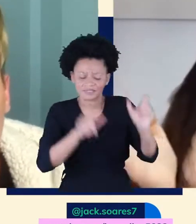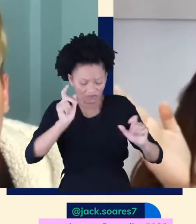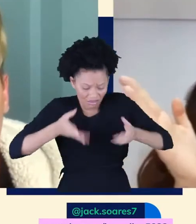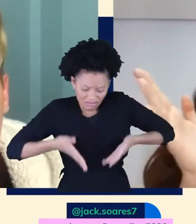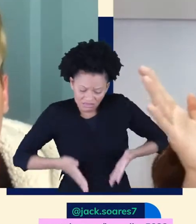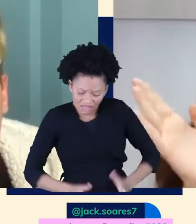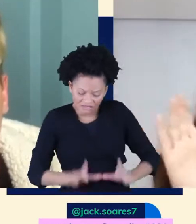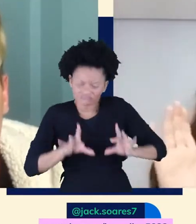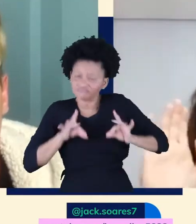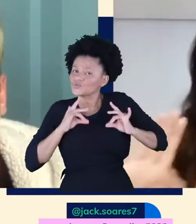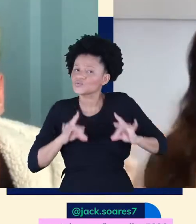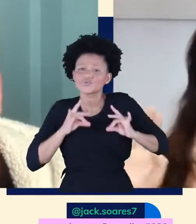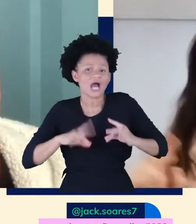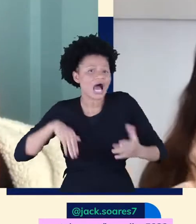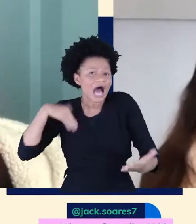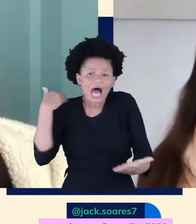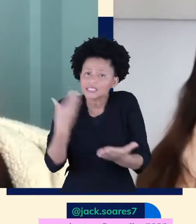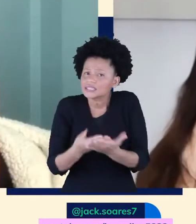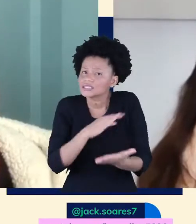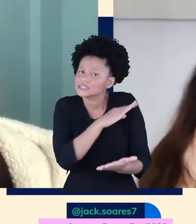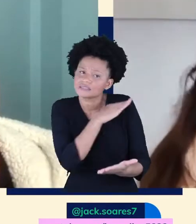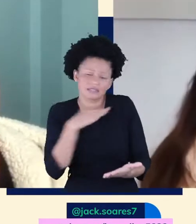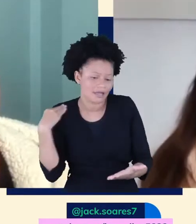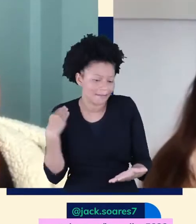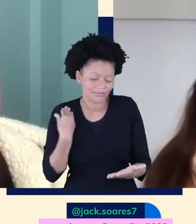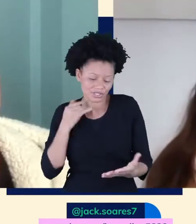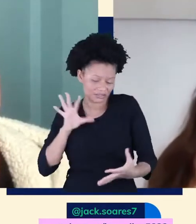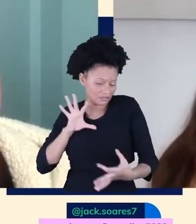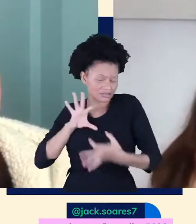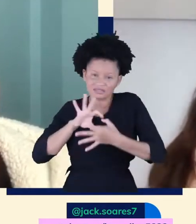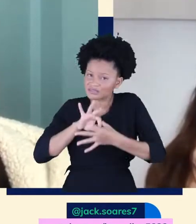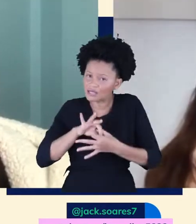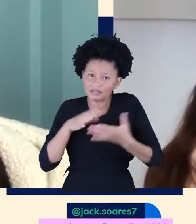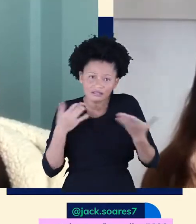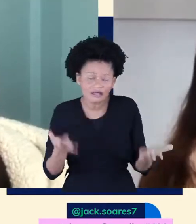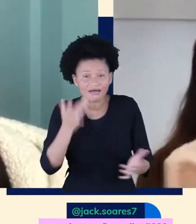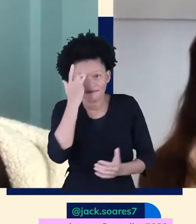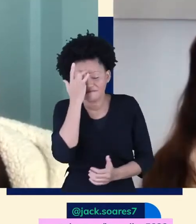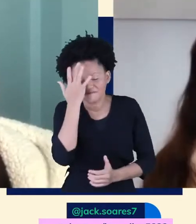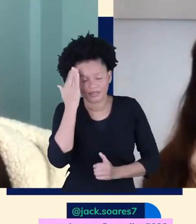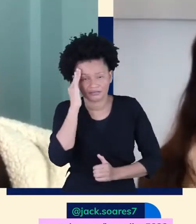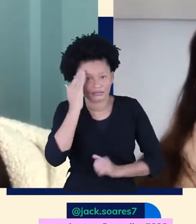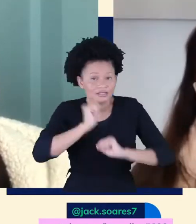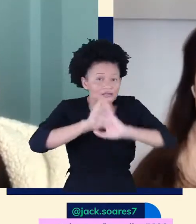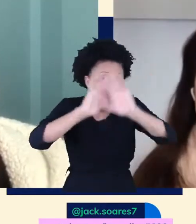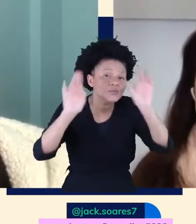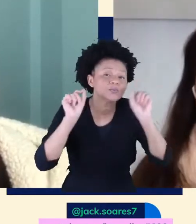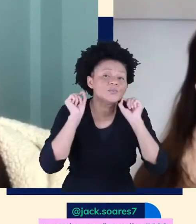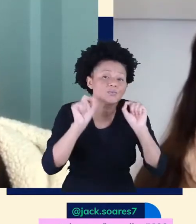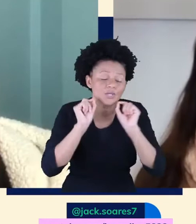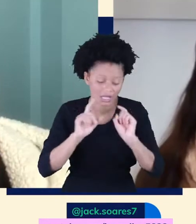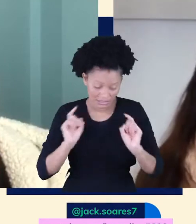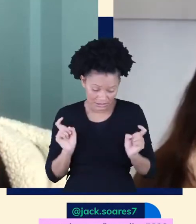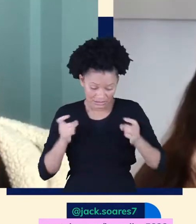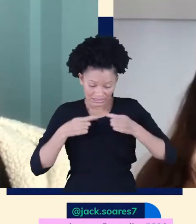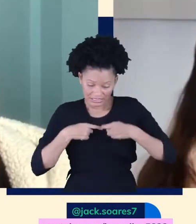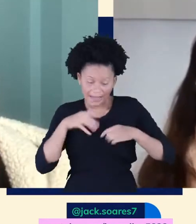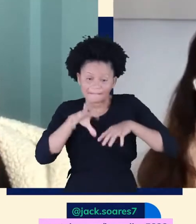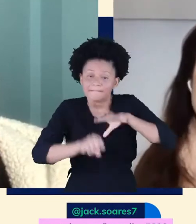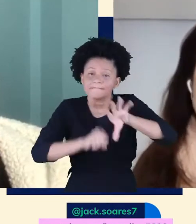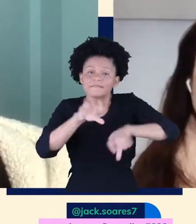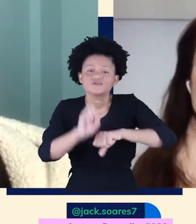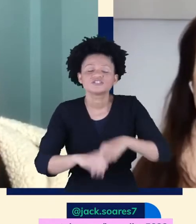nos acompanha até o final da nossa vida, porque faz parte da nossa personalidade. Então, para ficar bem fácil entender, sexualidade é a busca